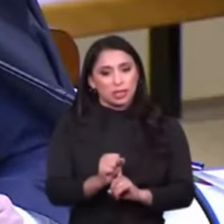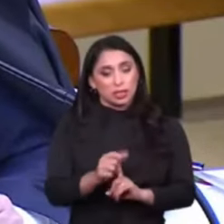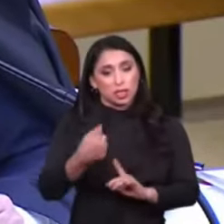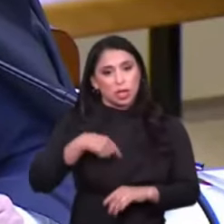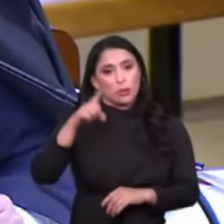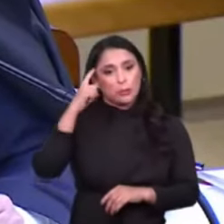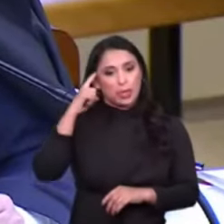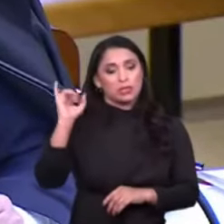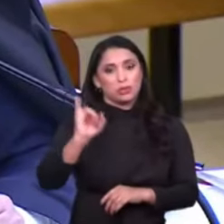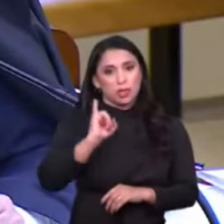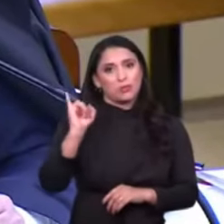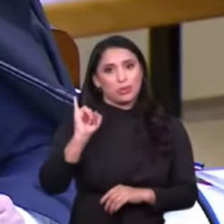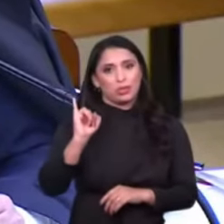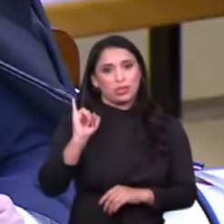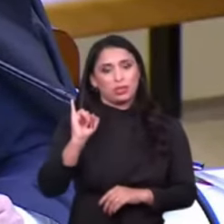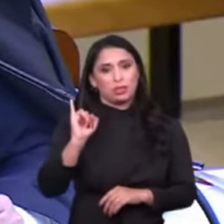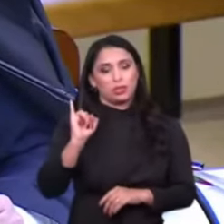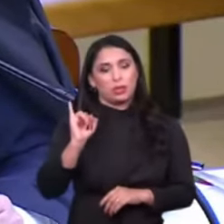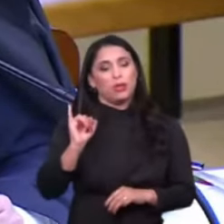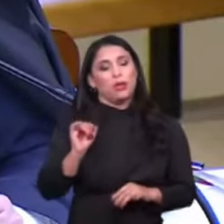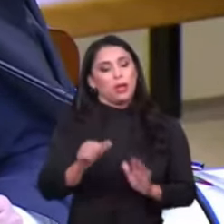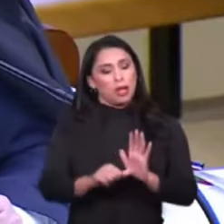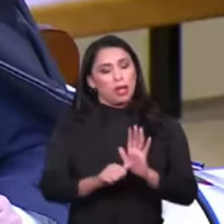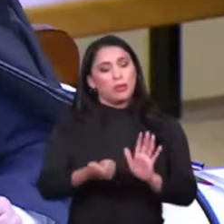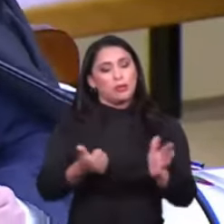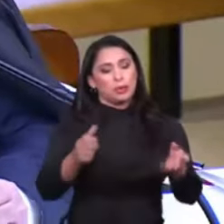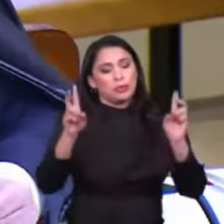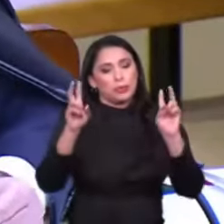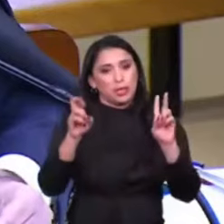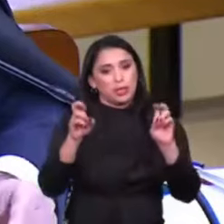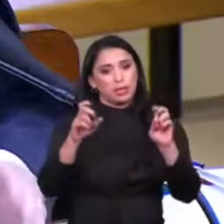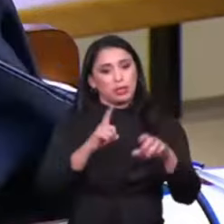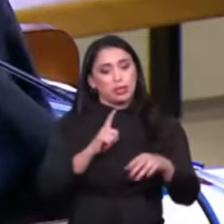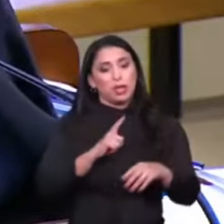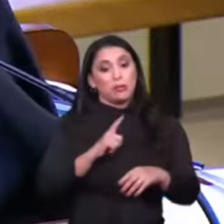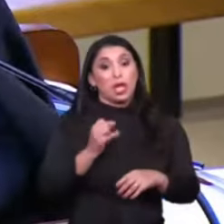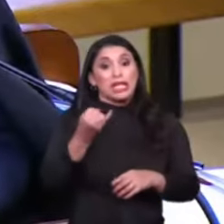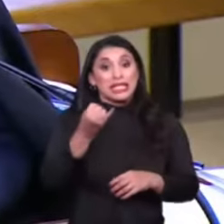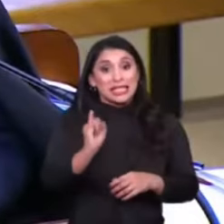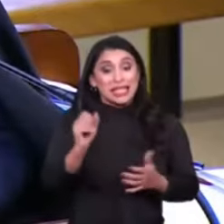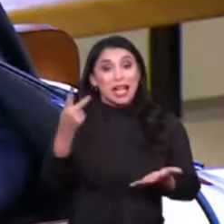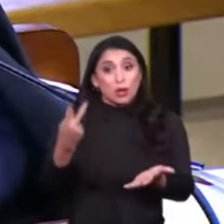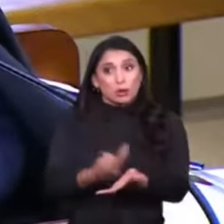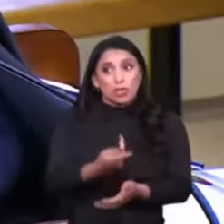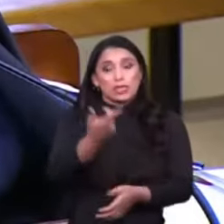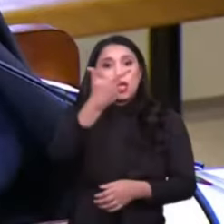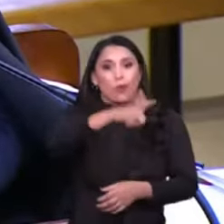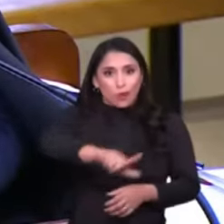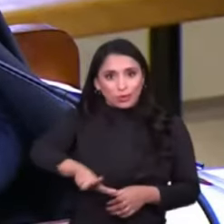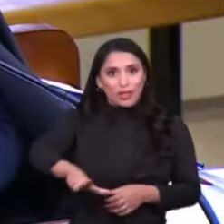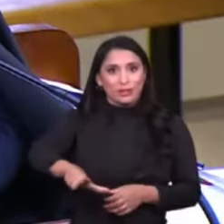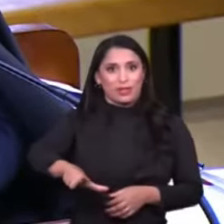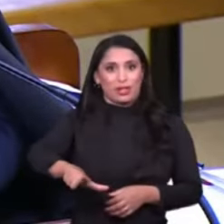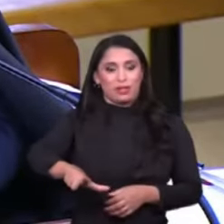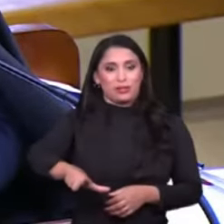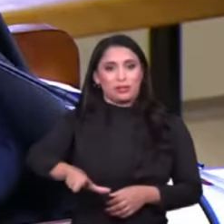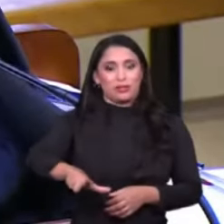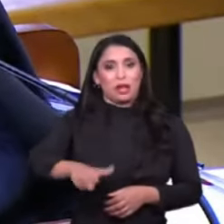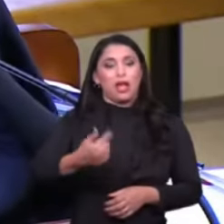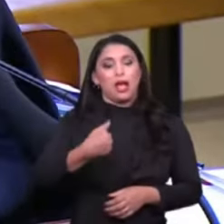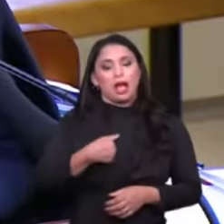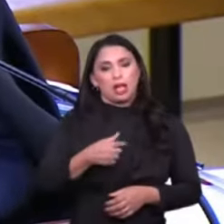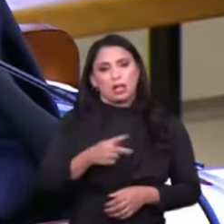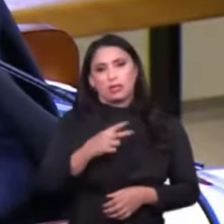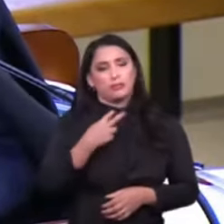importante. Esse é um primeiro aspecto. Quanto à questão da reincidência, se o ponto é esse, eu acho que